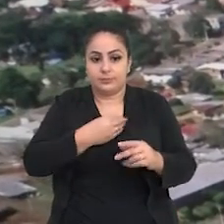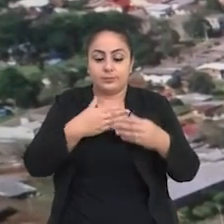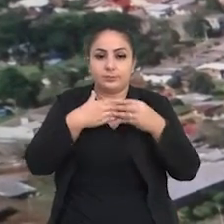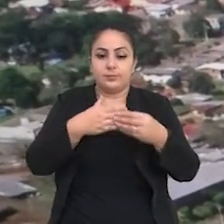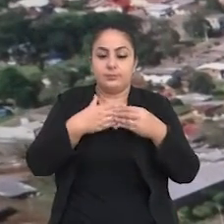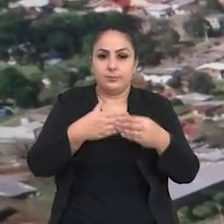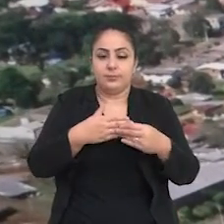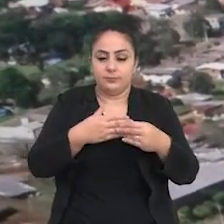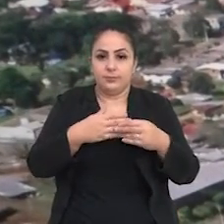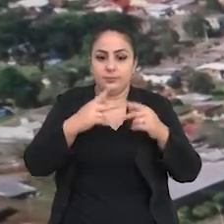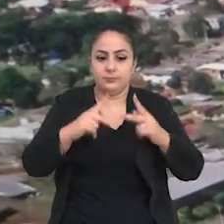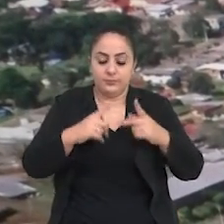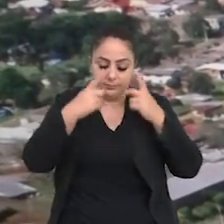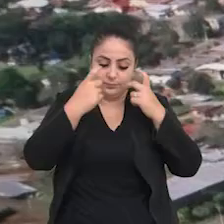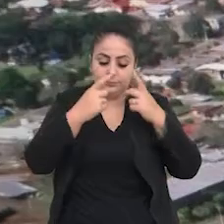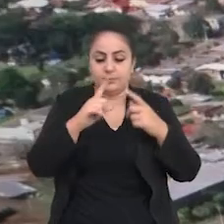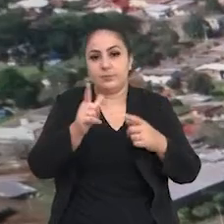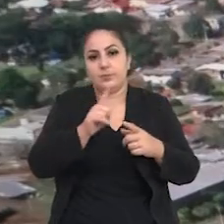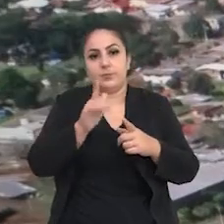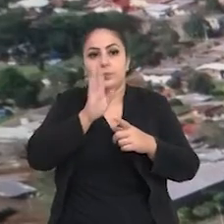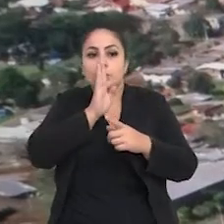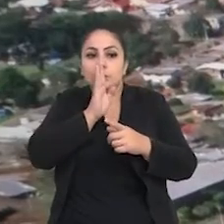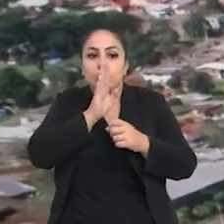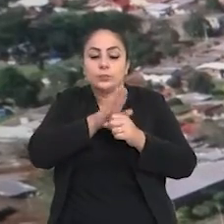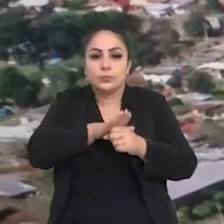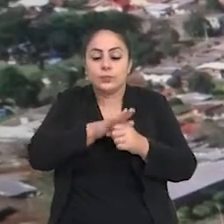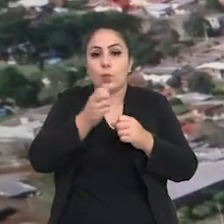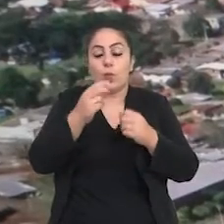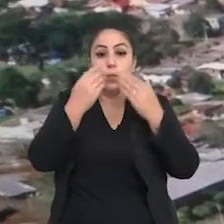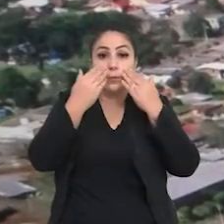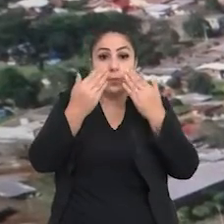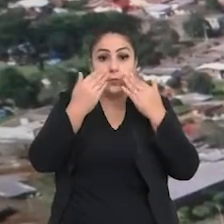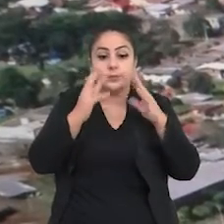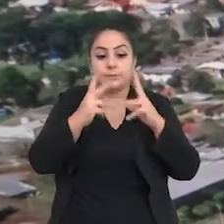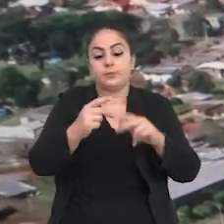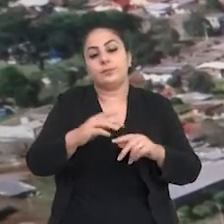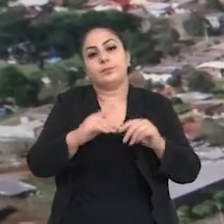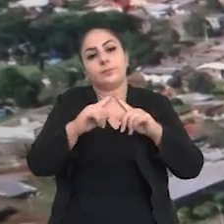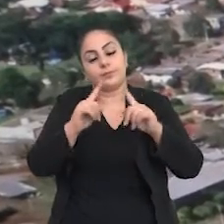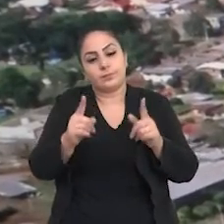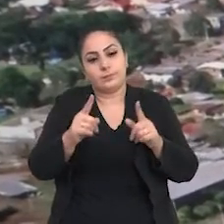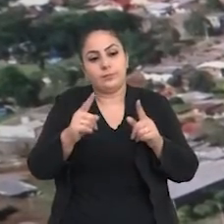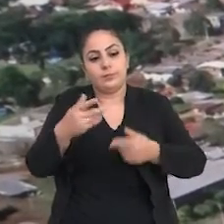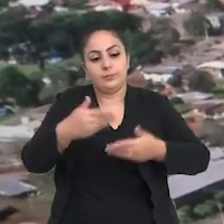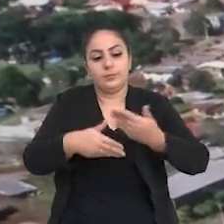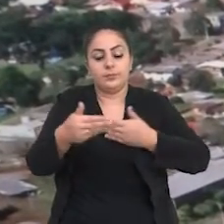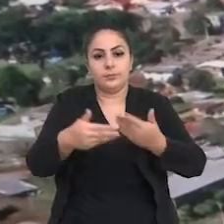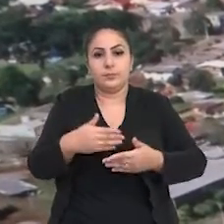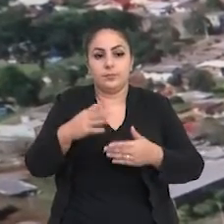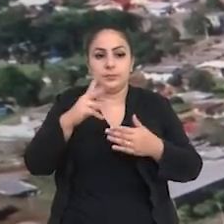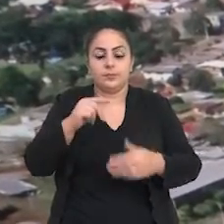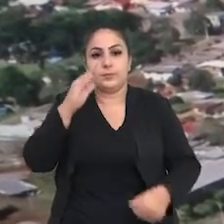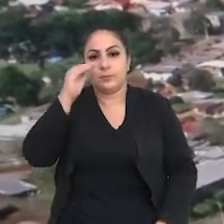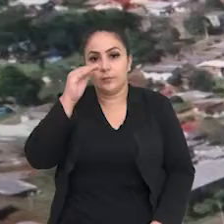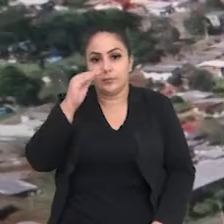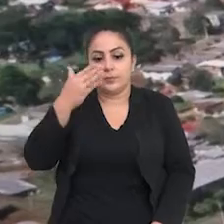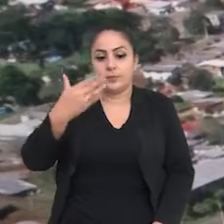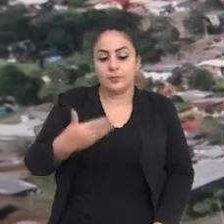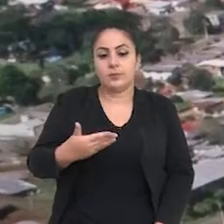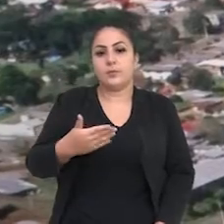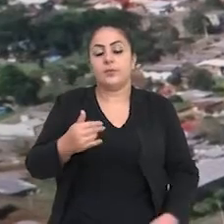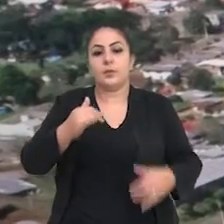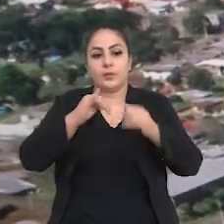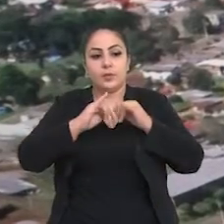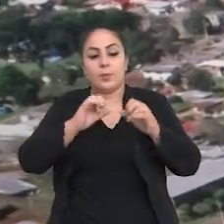esteja acompanhada pelo seu agressor, não seja intimidada ou exposta, mas que o atendente que observou